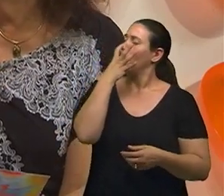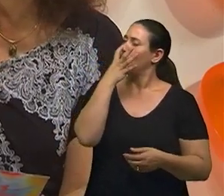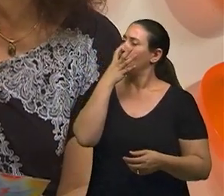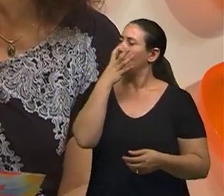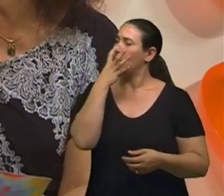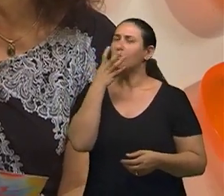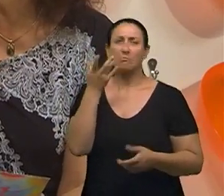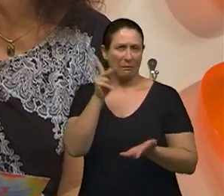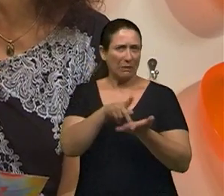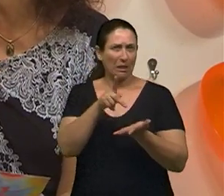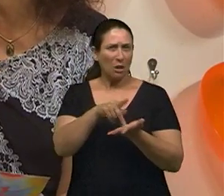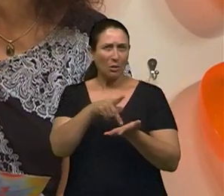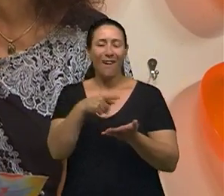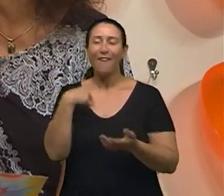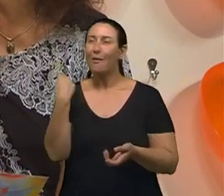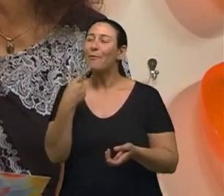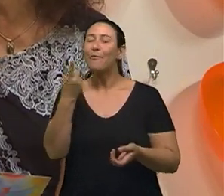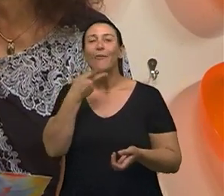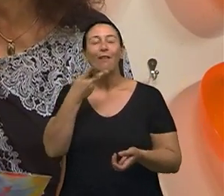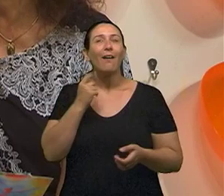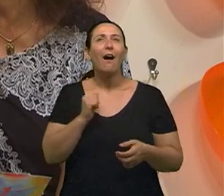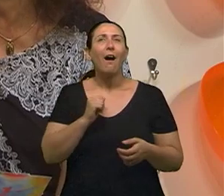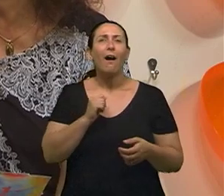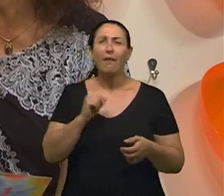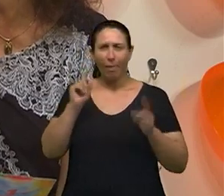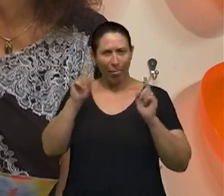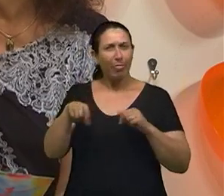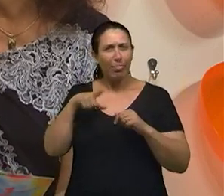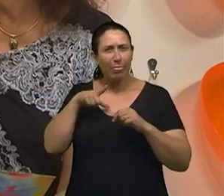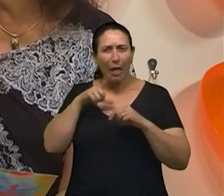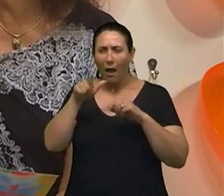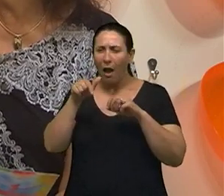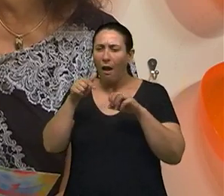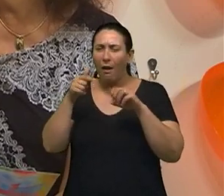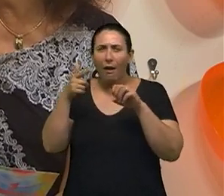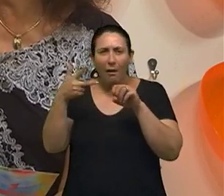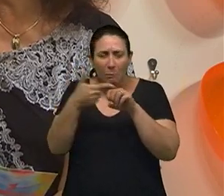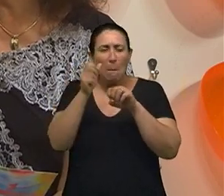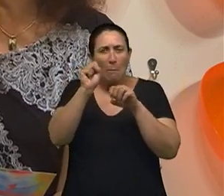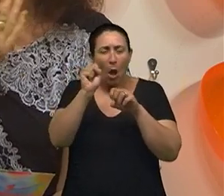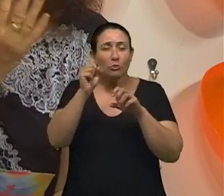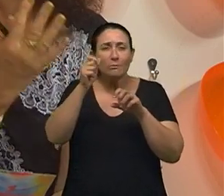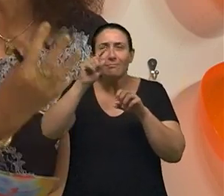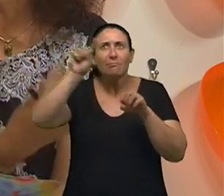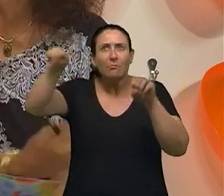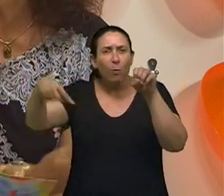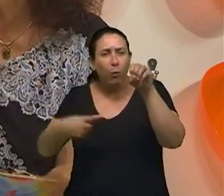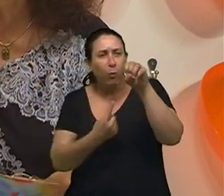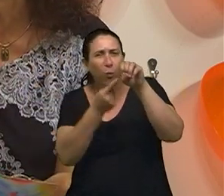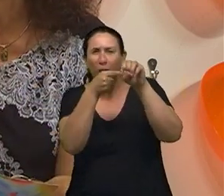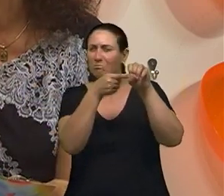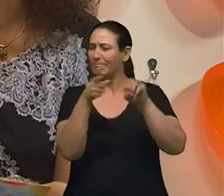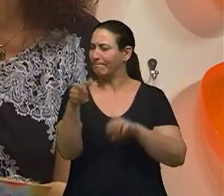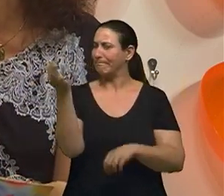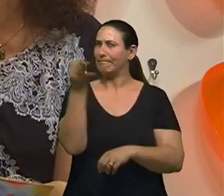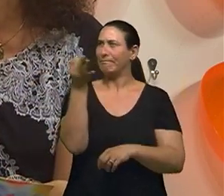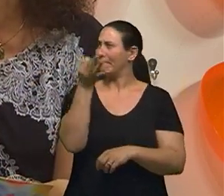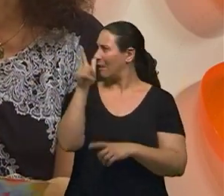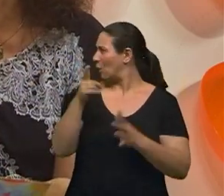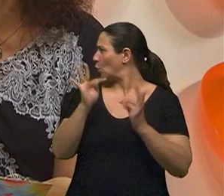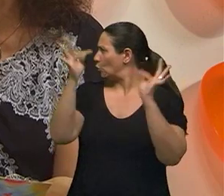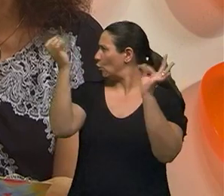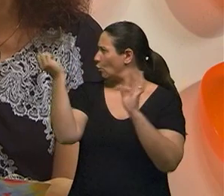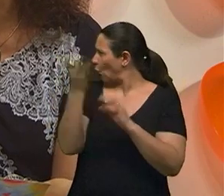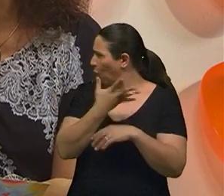a o que eu chamei de invasivo né é um é um pequeno corte que pode ser na virilha e que e que vai conduzir todo esse esse